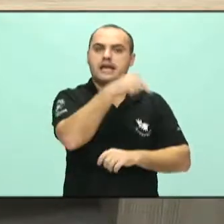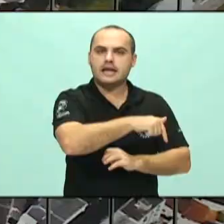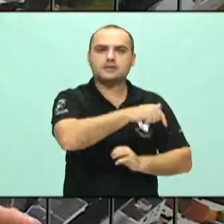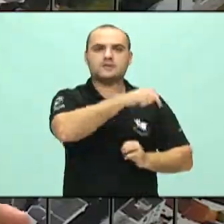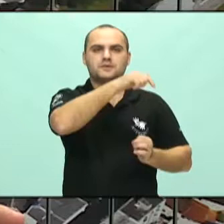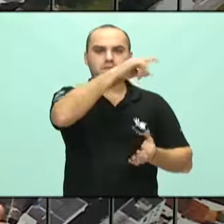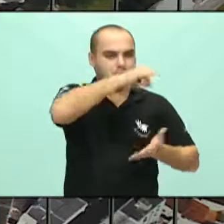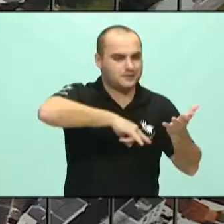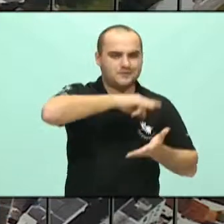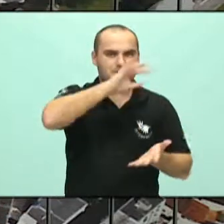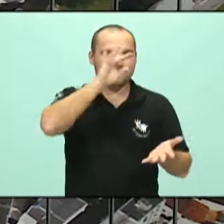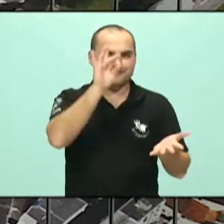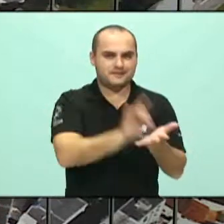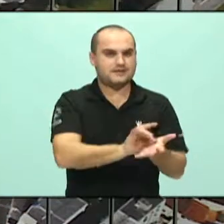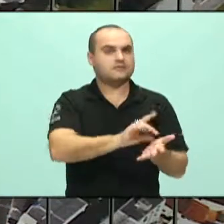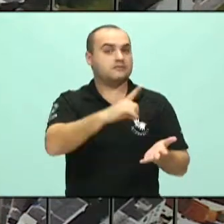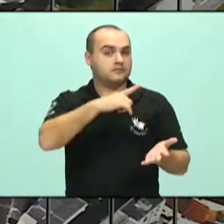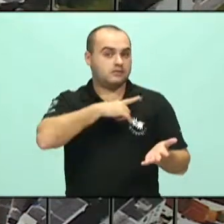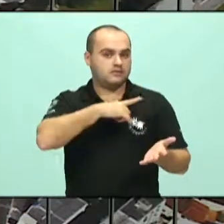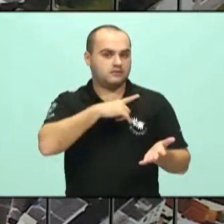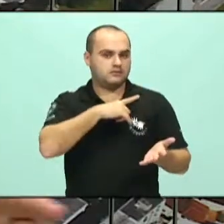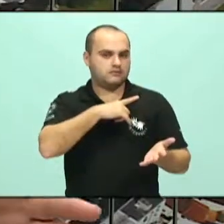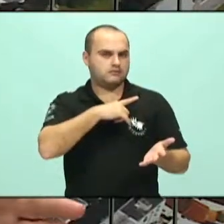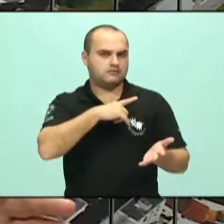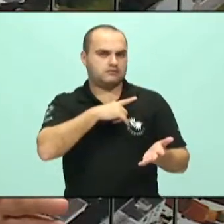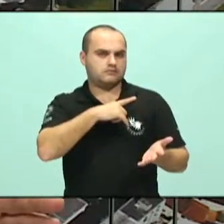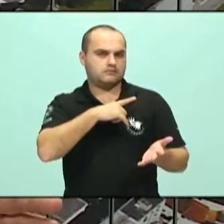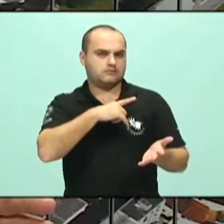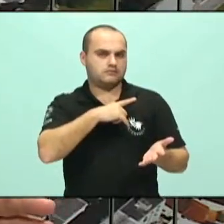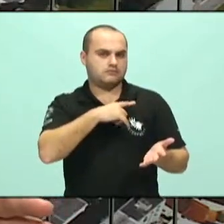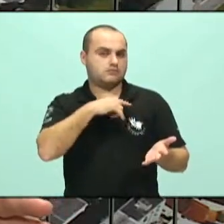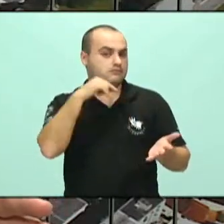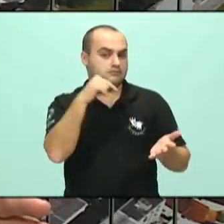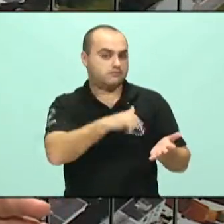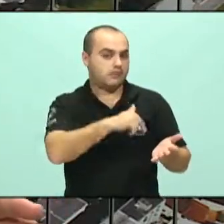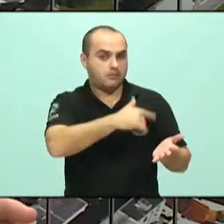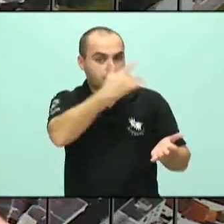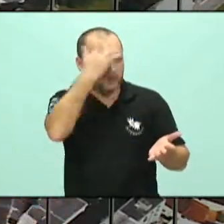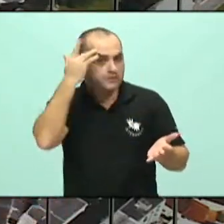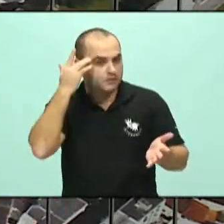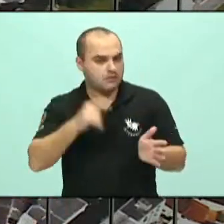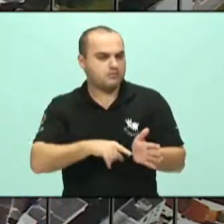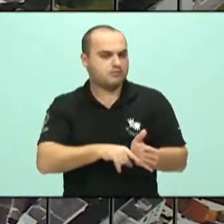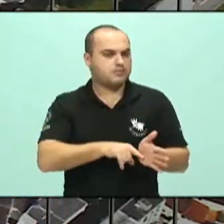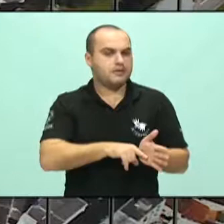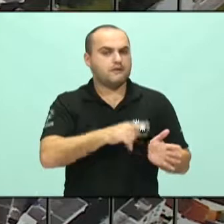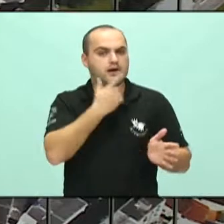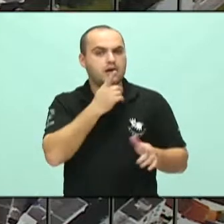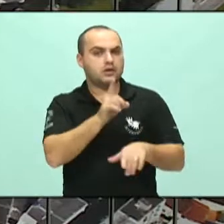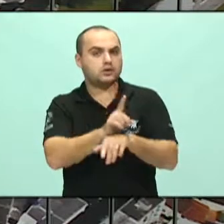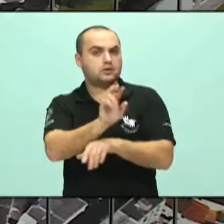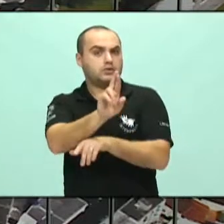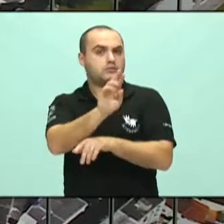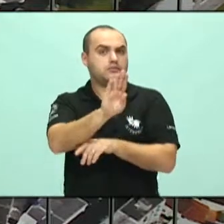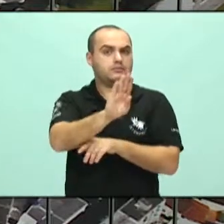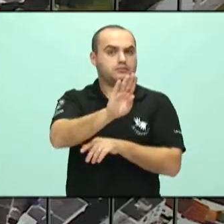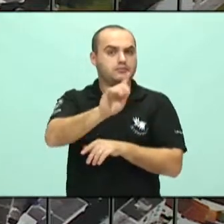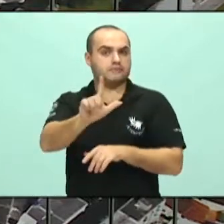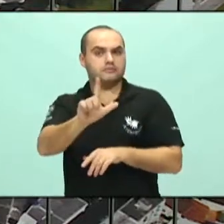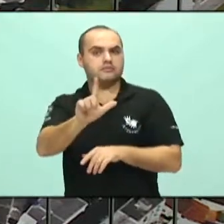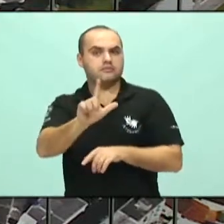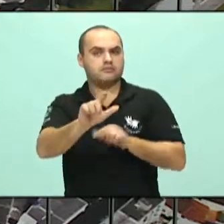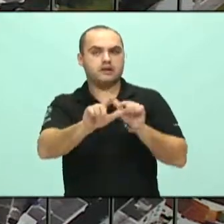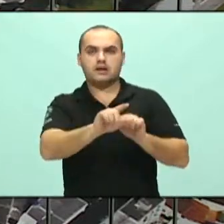documentado, claro, indiscutível. Então o historiador não tem como não dizer que o Dr. Blumenau não seja o